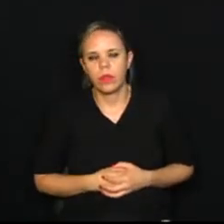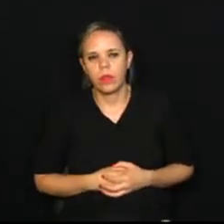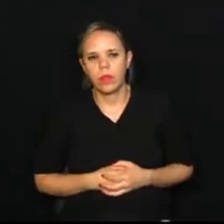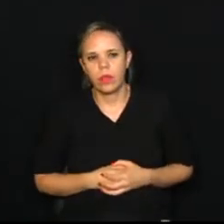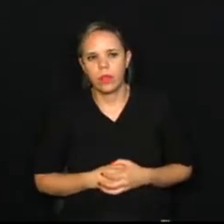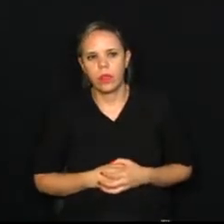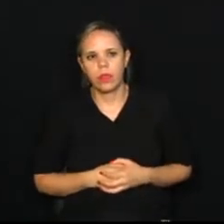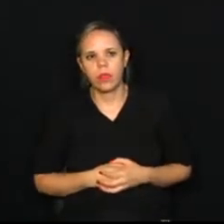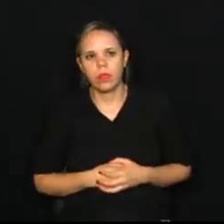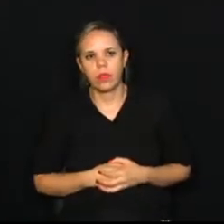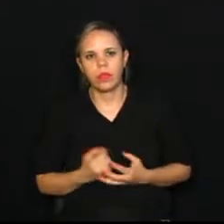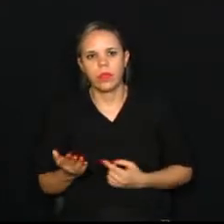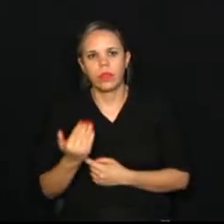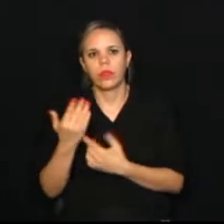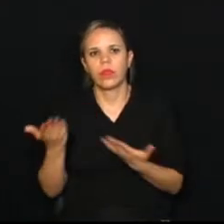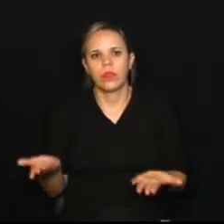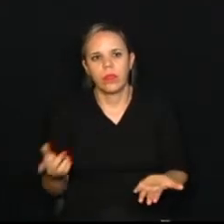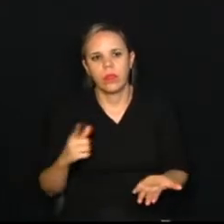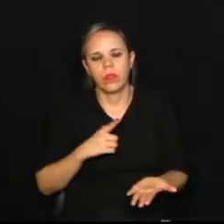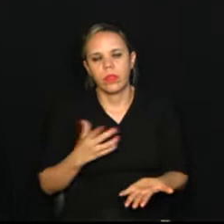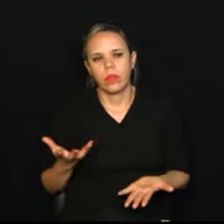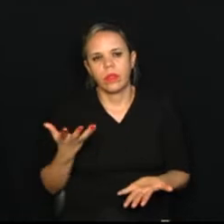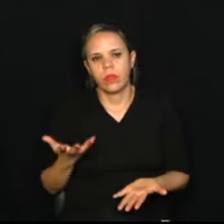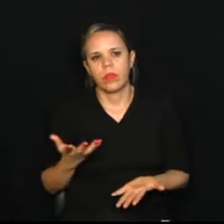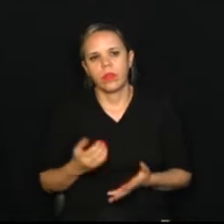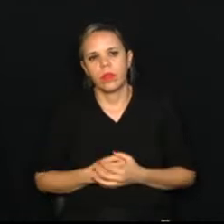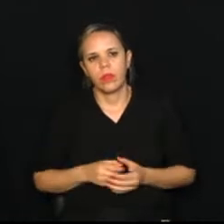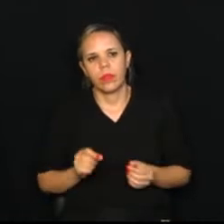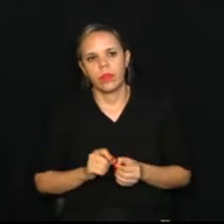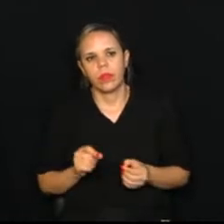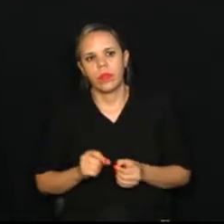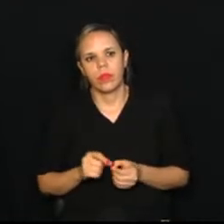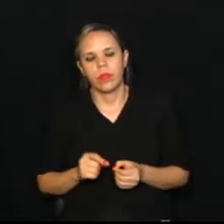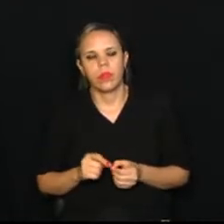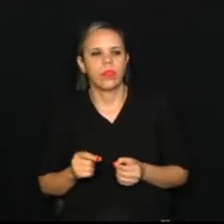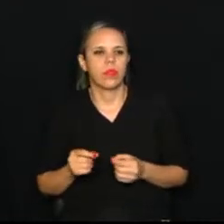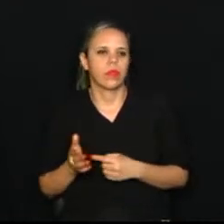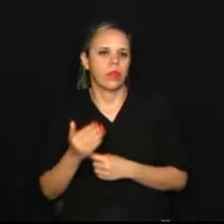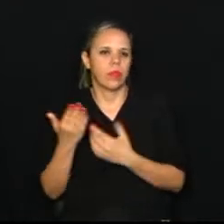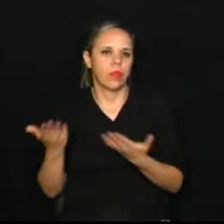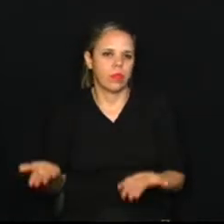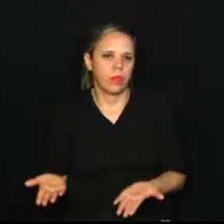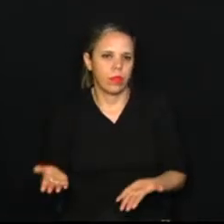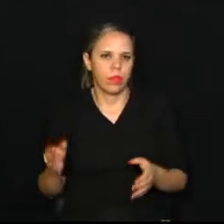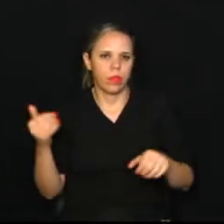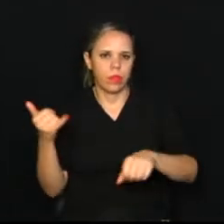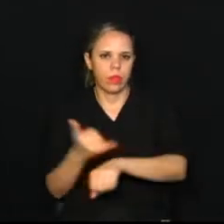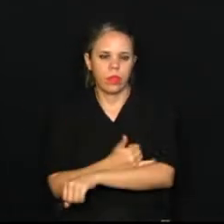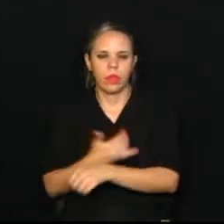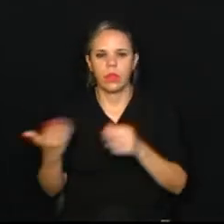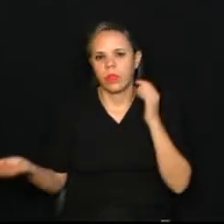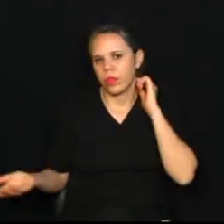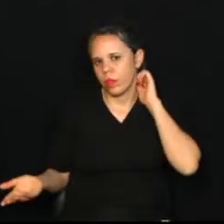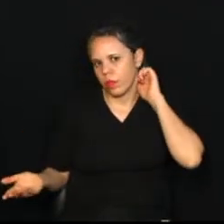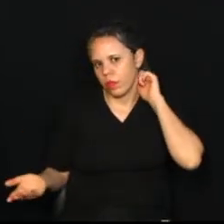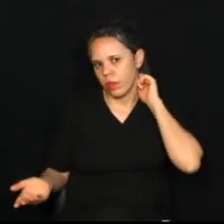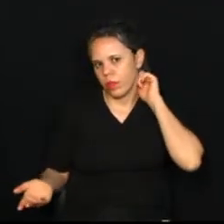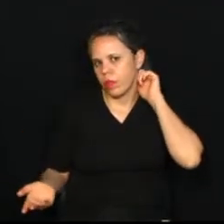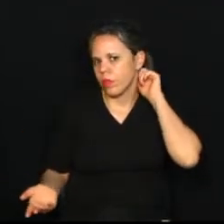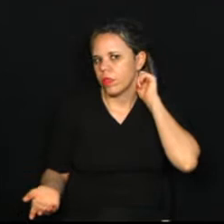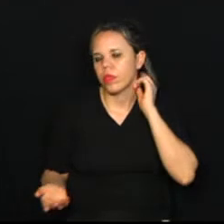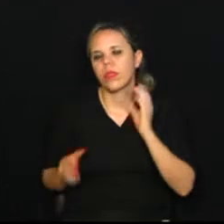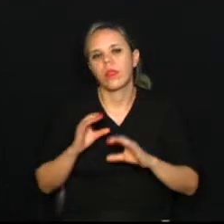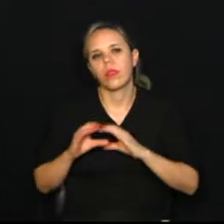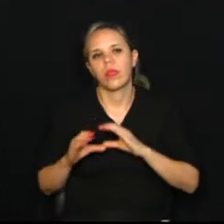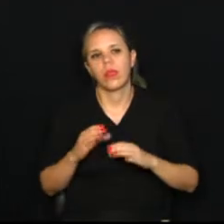No Parque Tecnológico, nós queremos, então, fazer inovação, colocar infraestrutura e articular